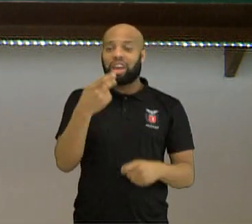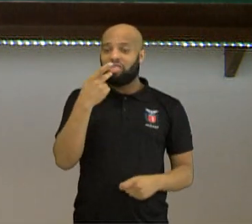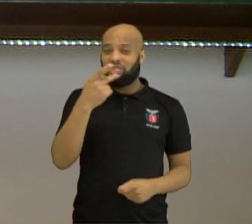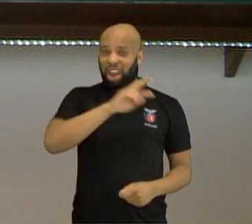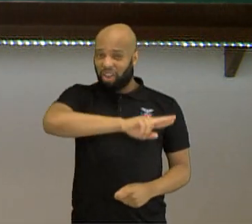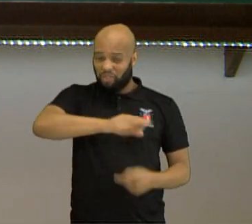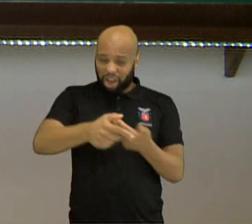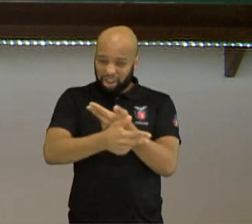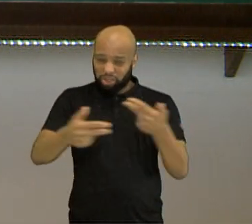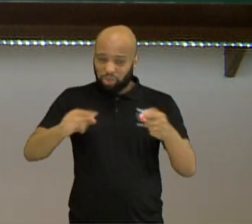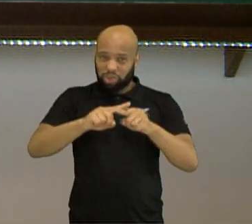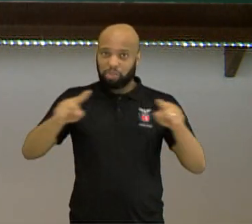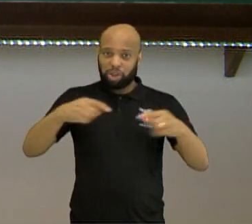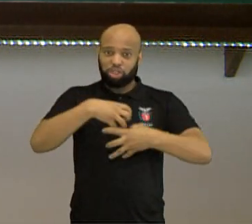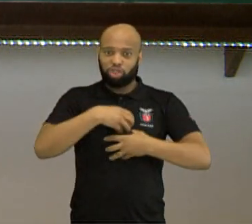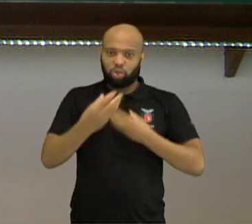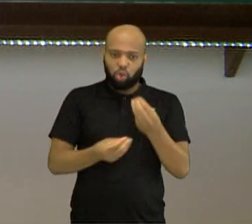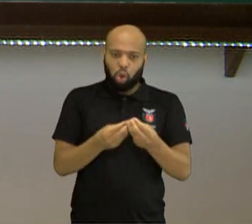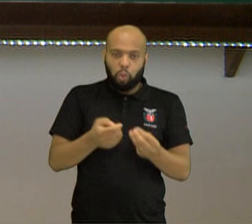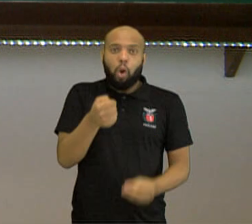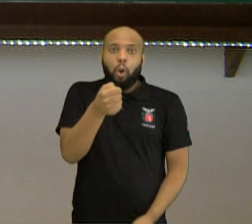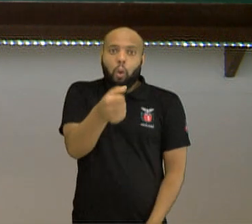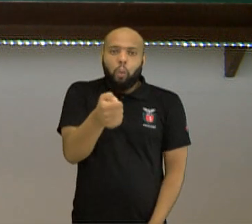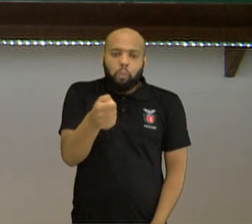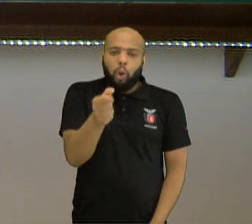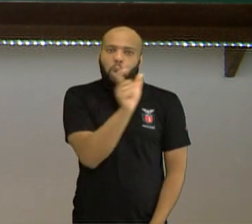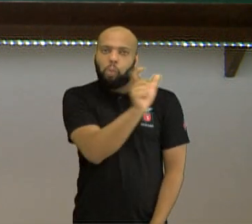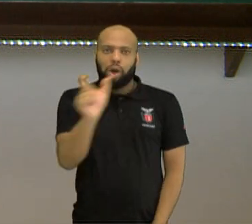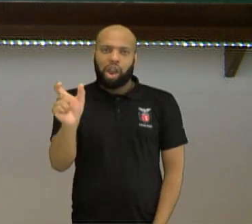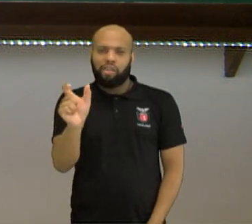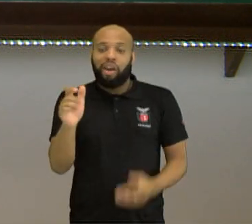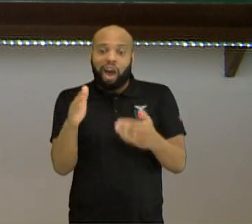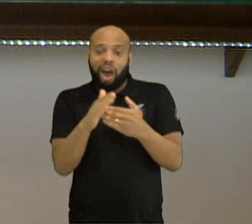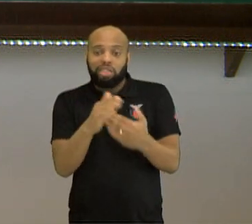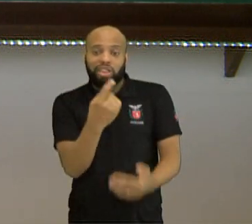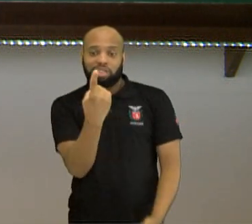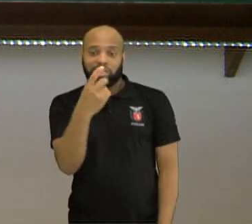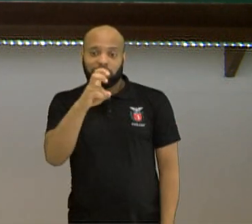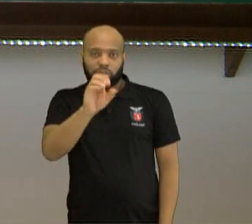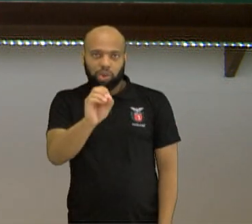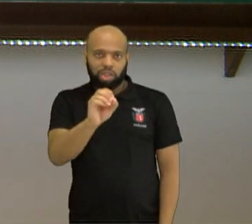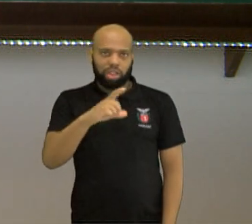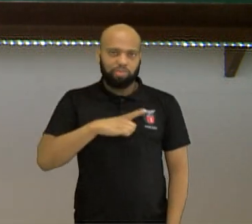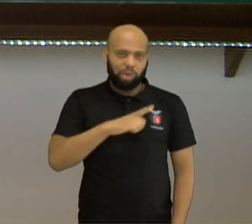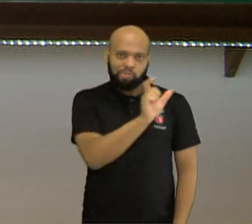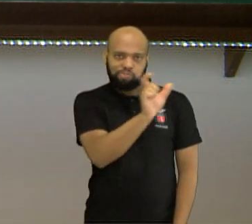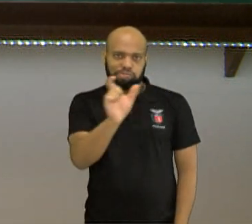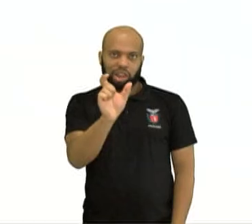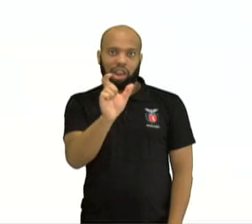com poucas palavras. Mais ou menos 150 caracteres, ok?